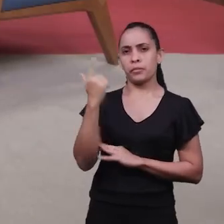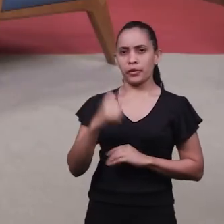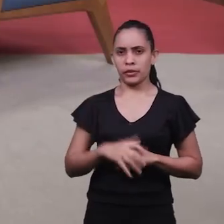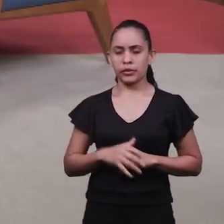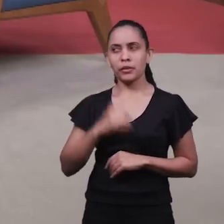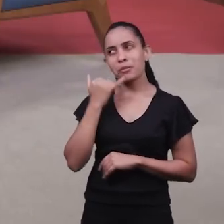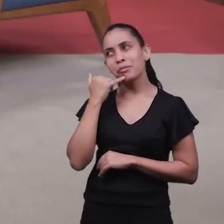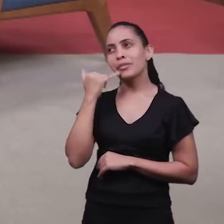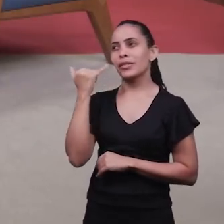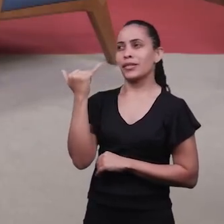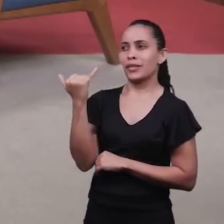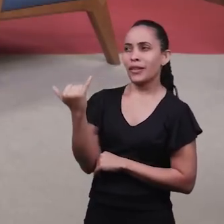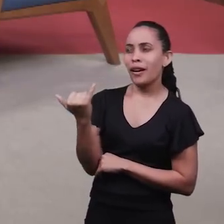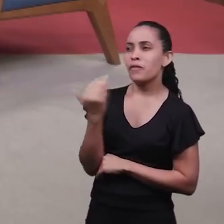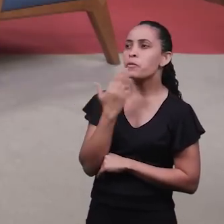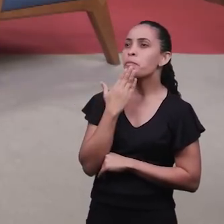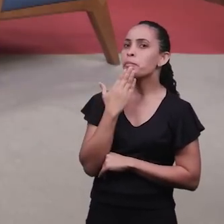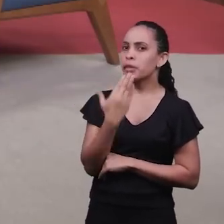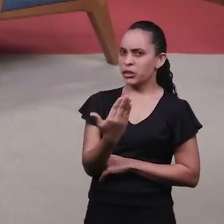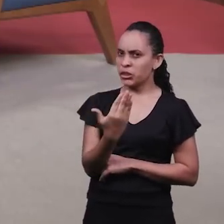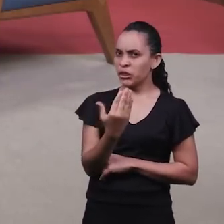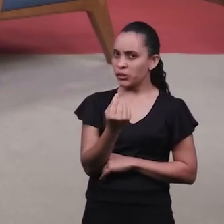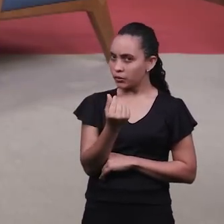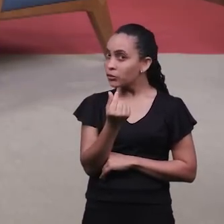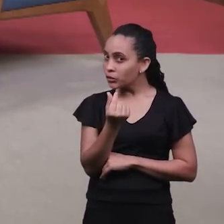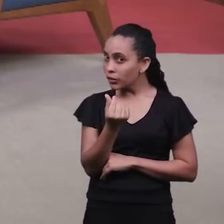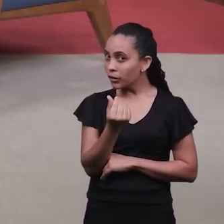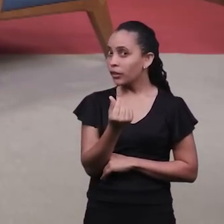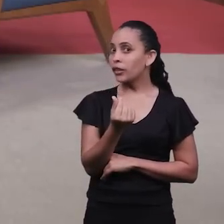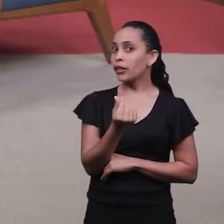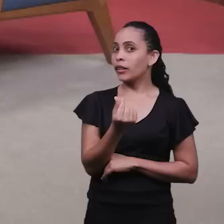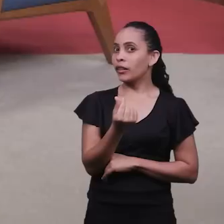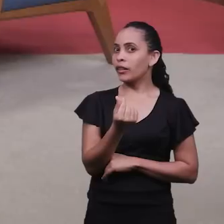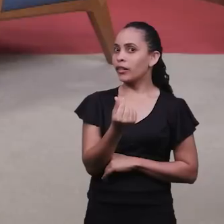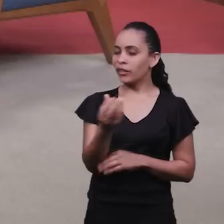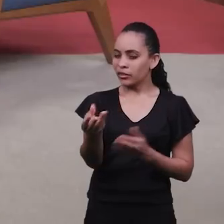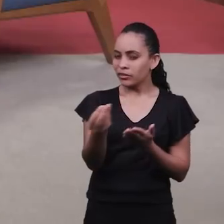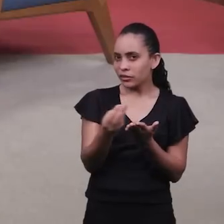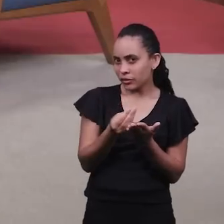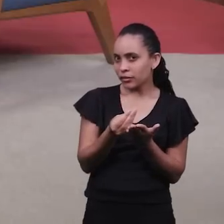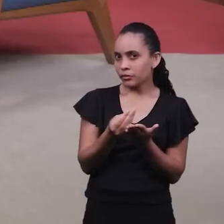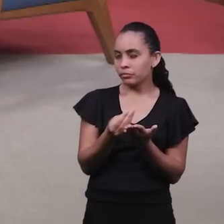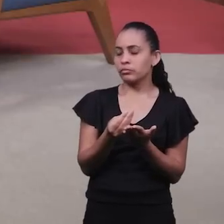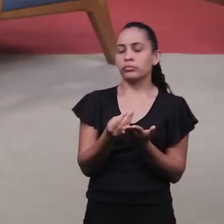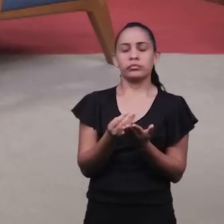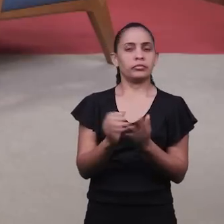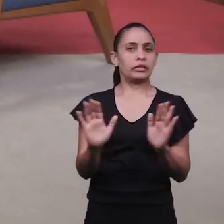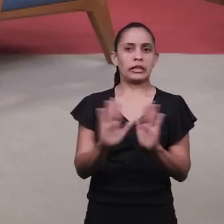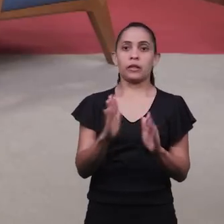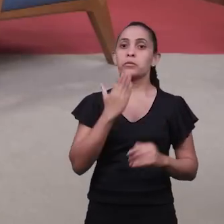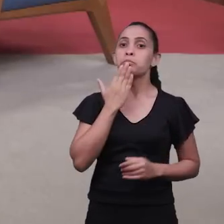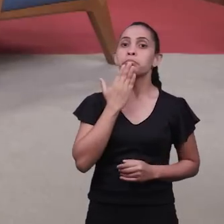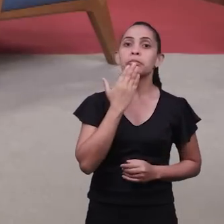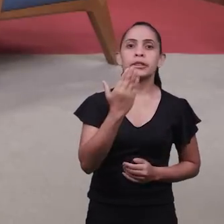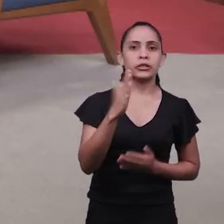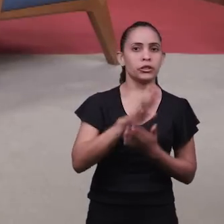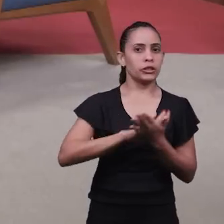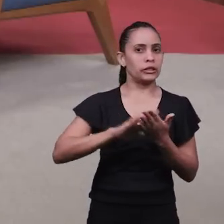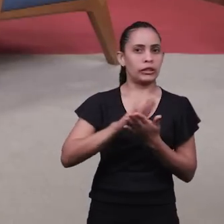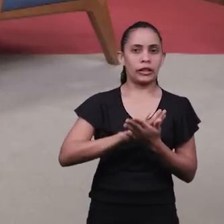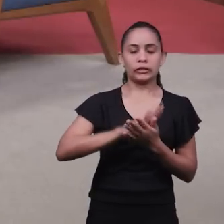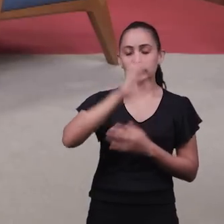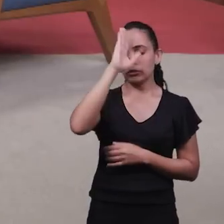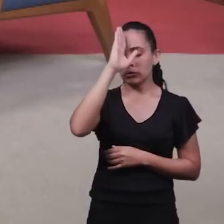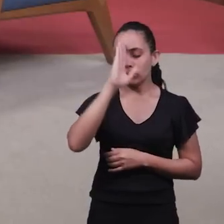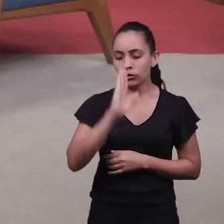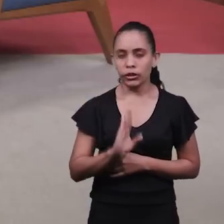eu ligar, vão me pedir uma oferta, vão me pedir uma contribuição financeira? Não, ninguém vai te pedir nada, é